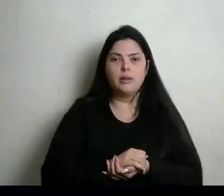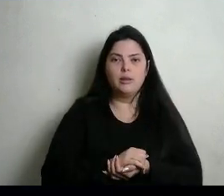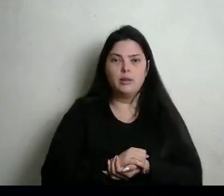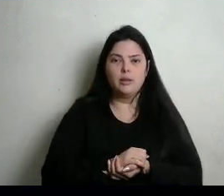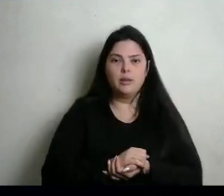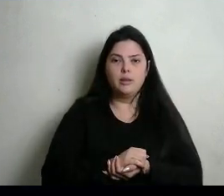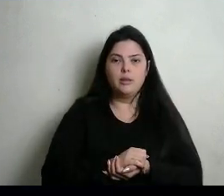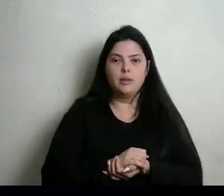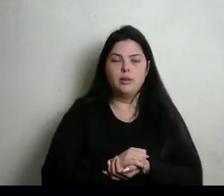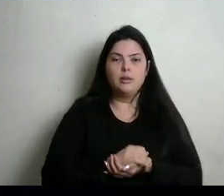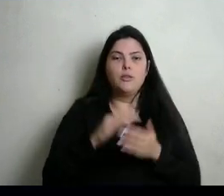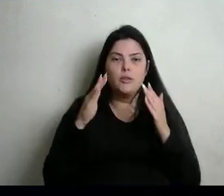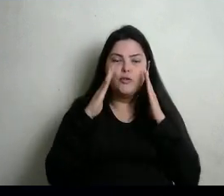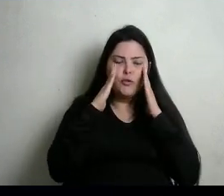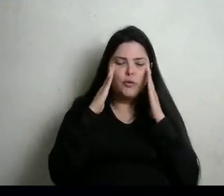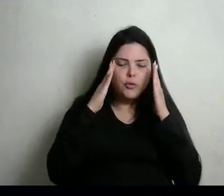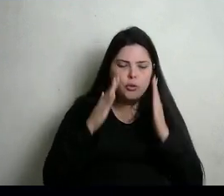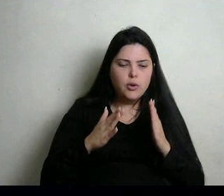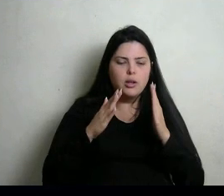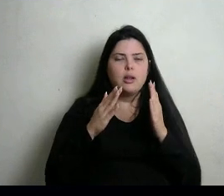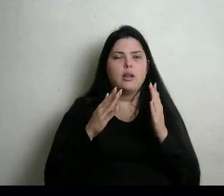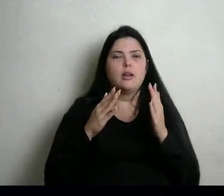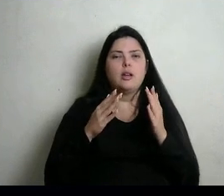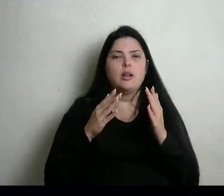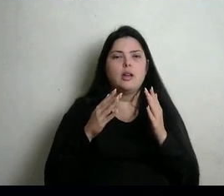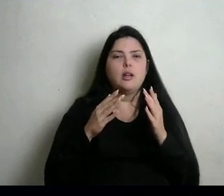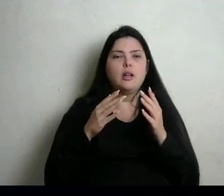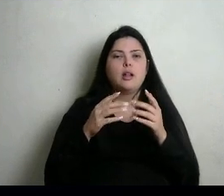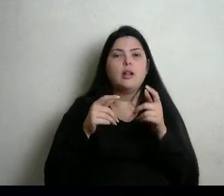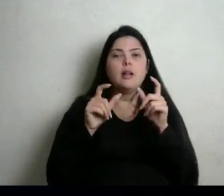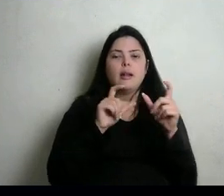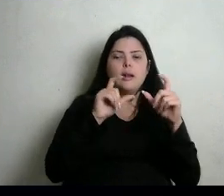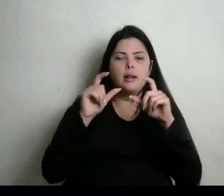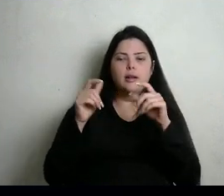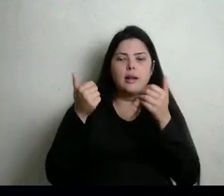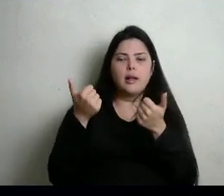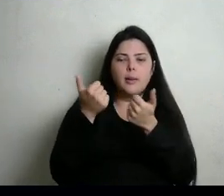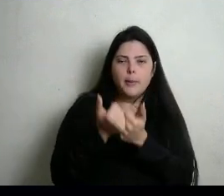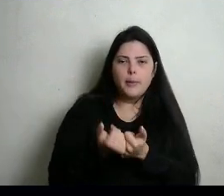concentrar no domínio, se concentrar no